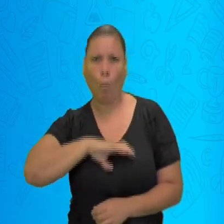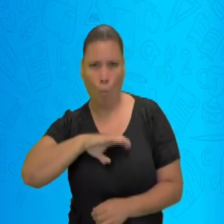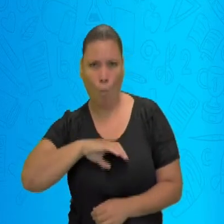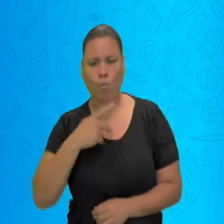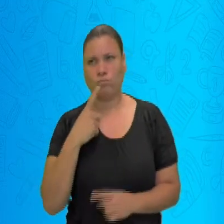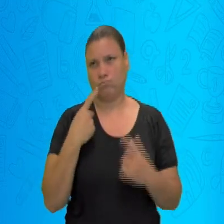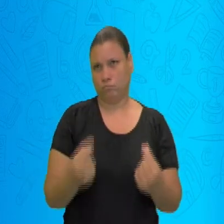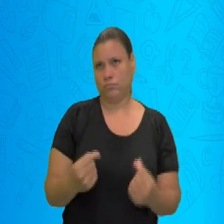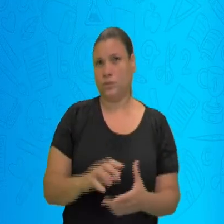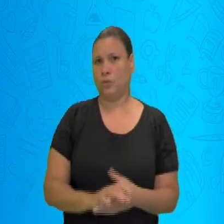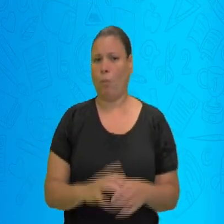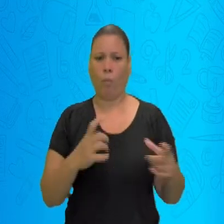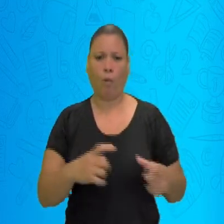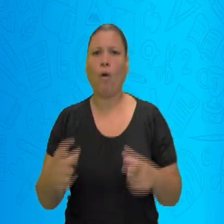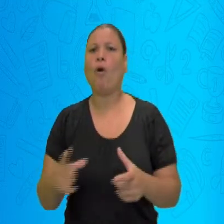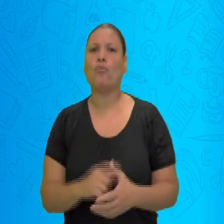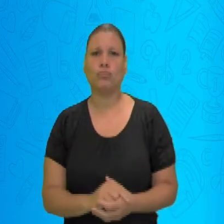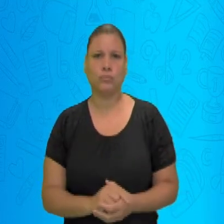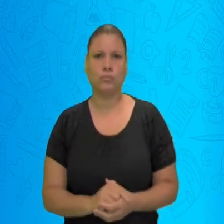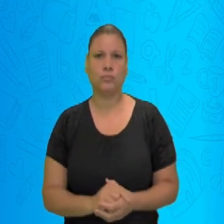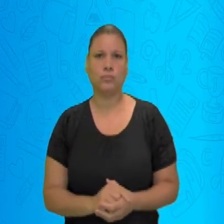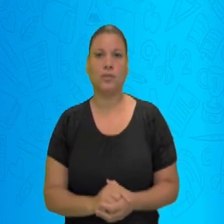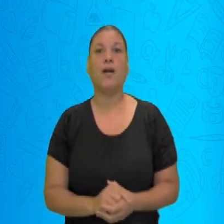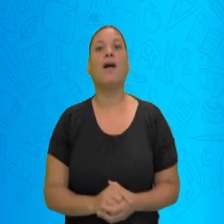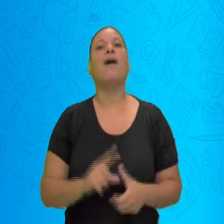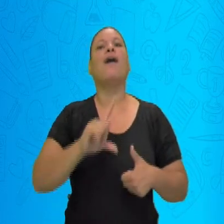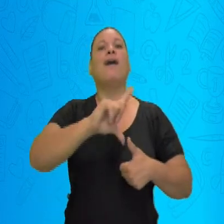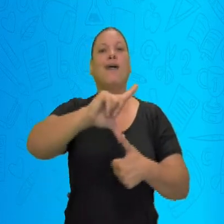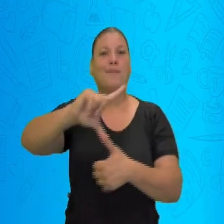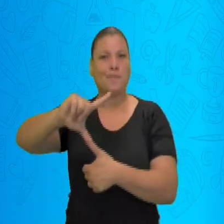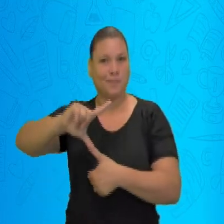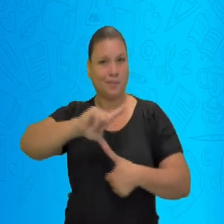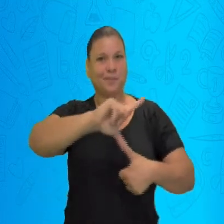tá? O espanhol.